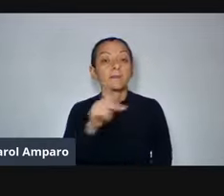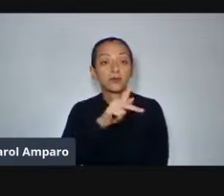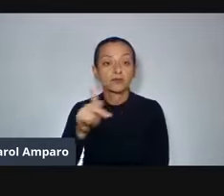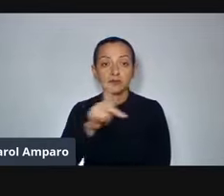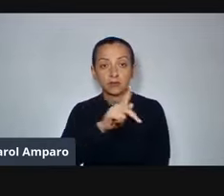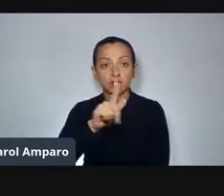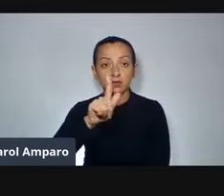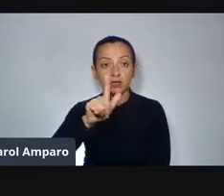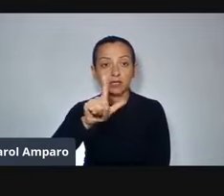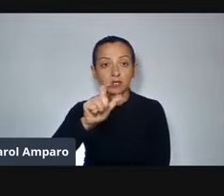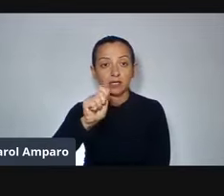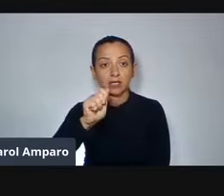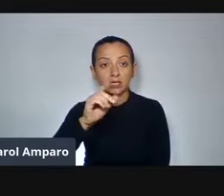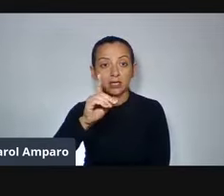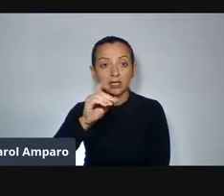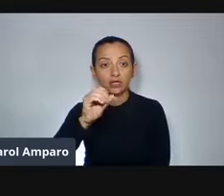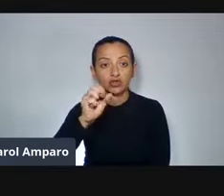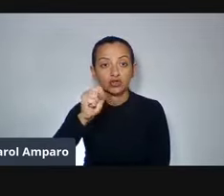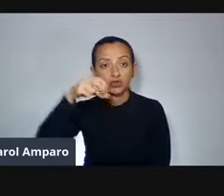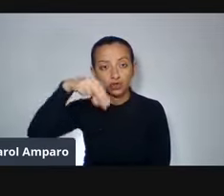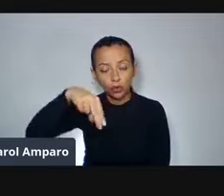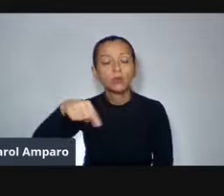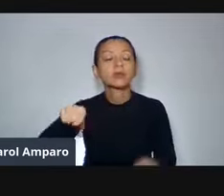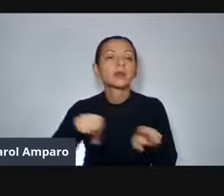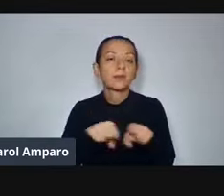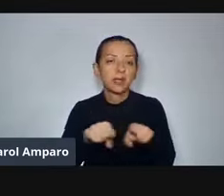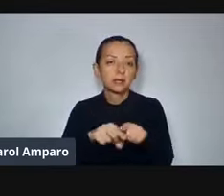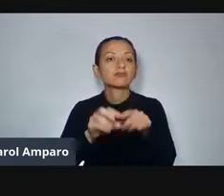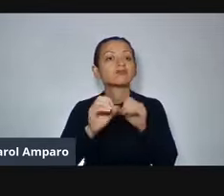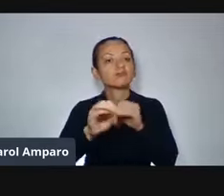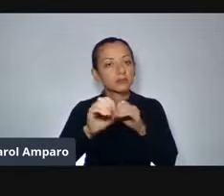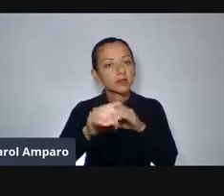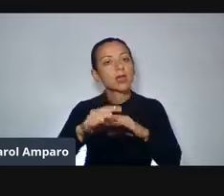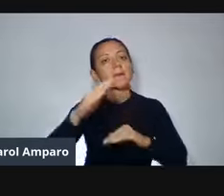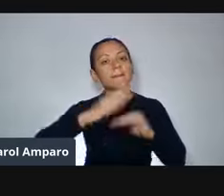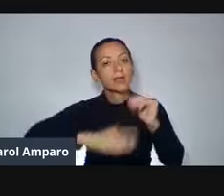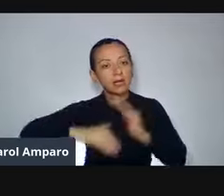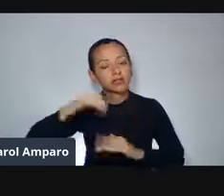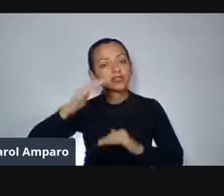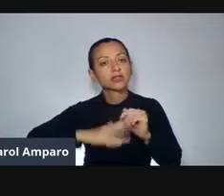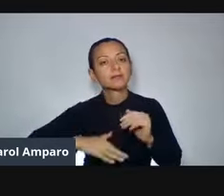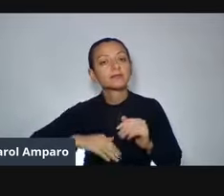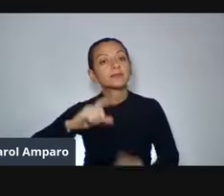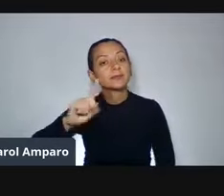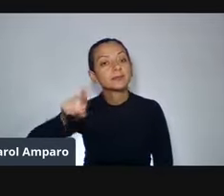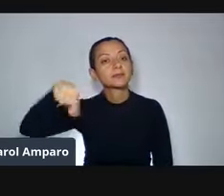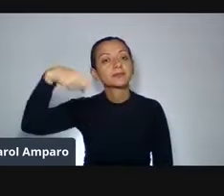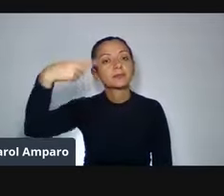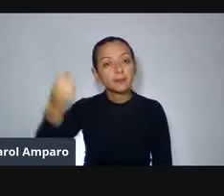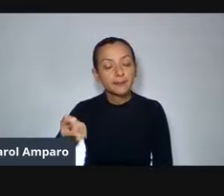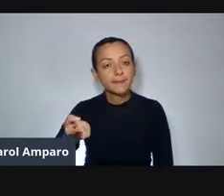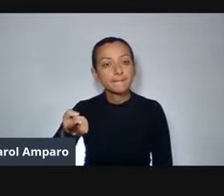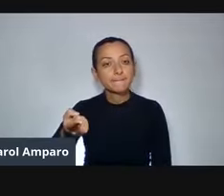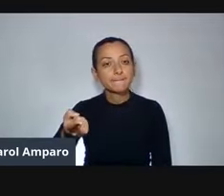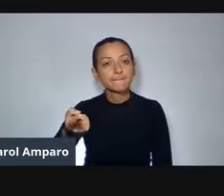Gladson vai dar uma aula prática para a gente também. E na sequência,